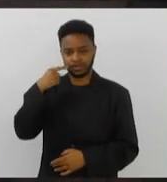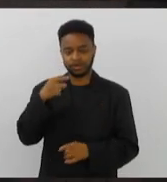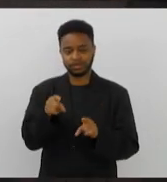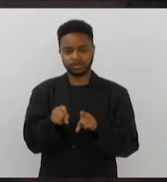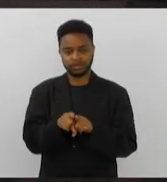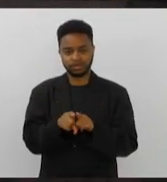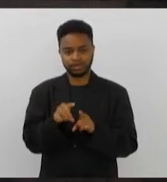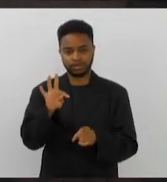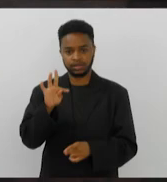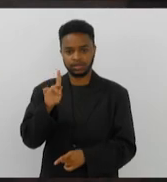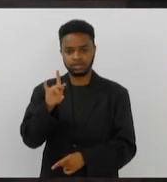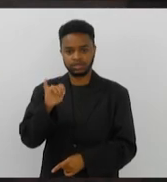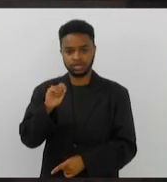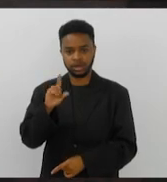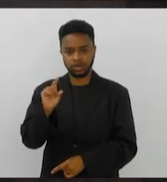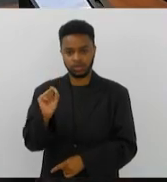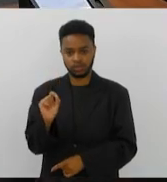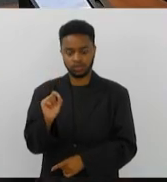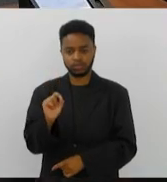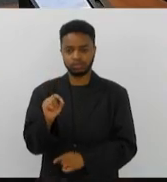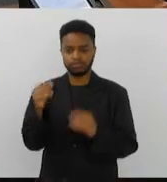Dr Thiago Batista